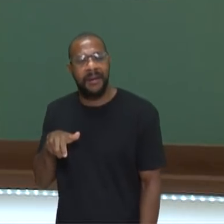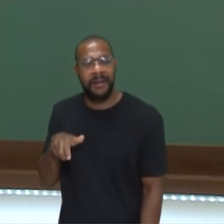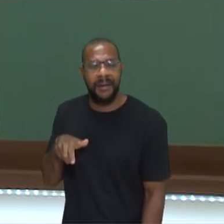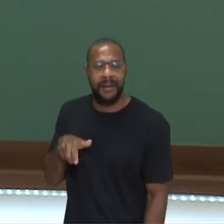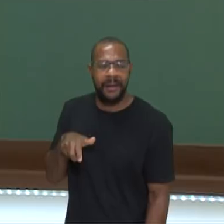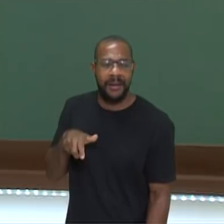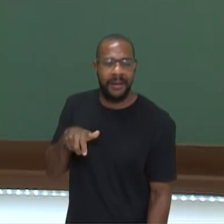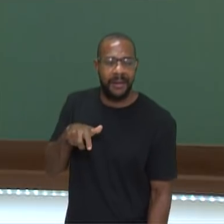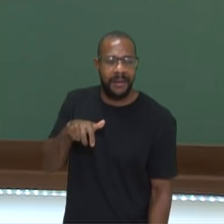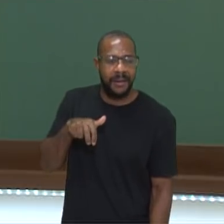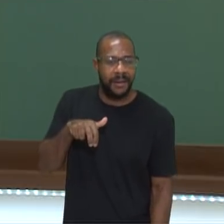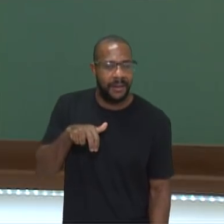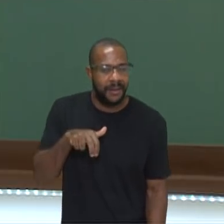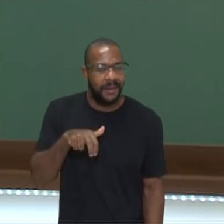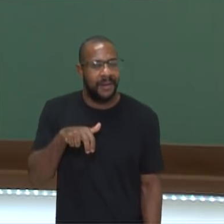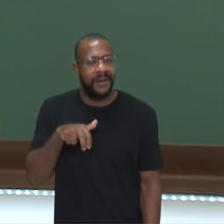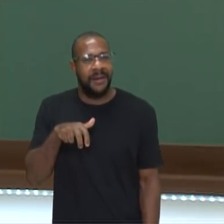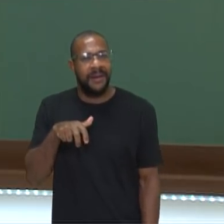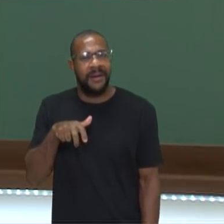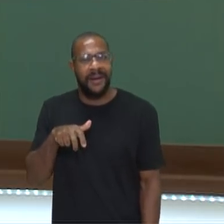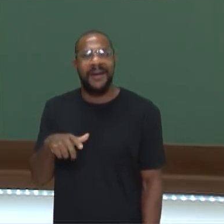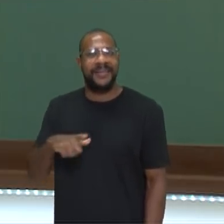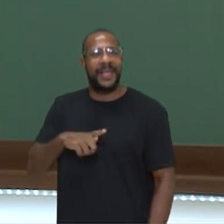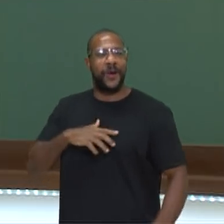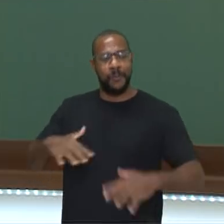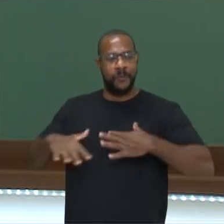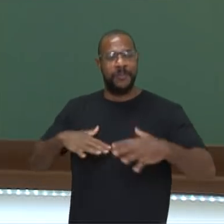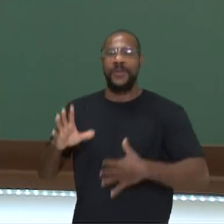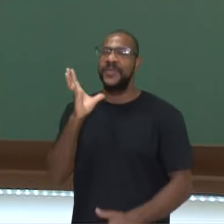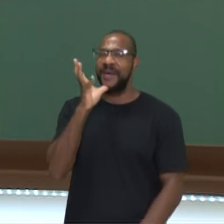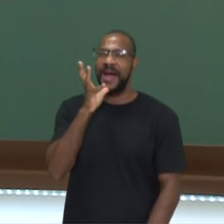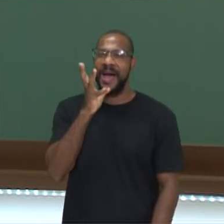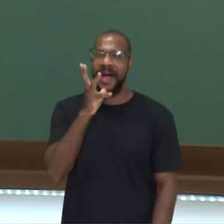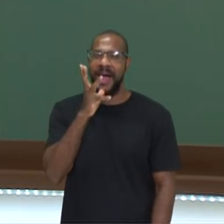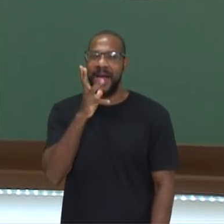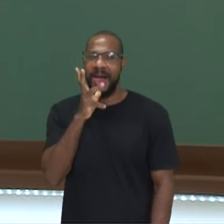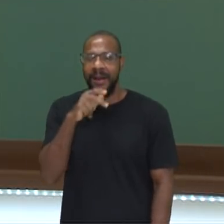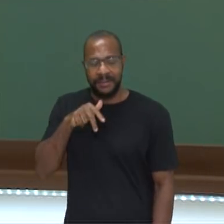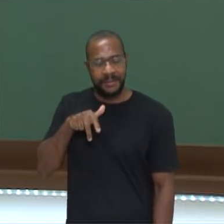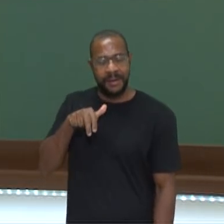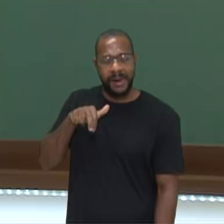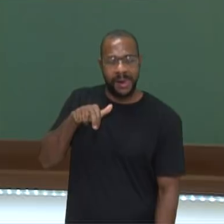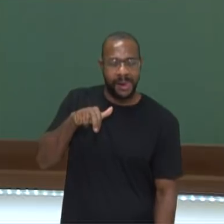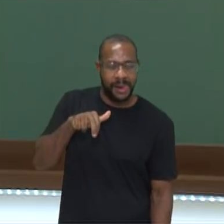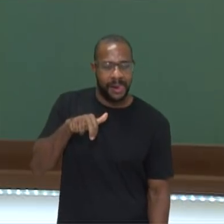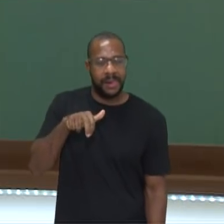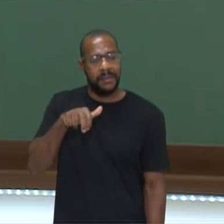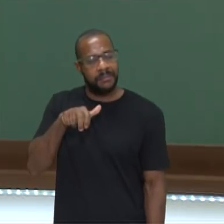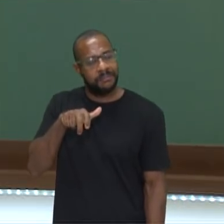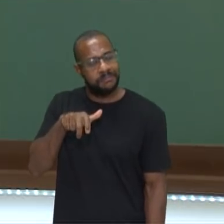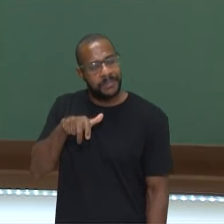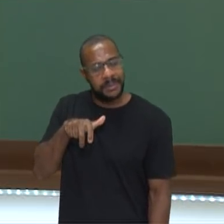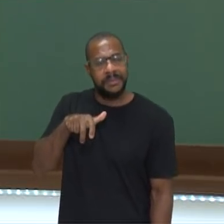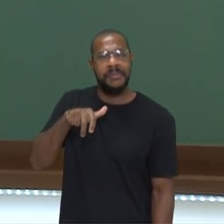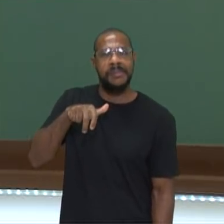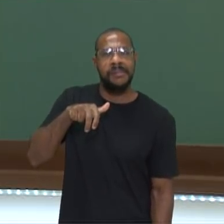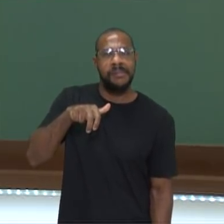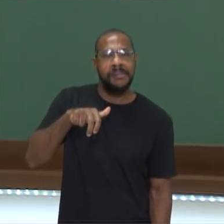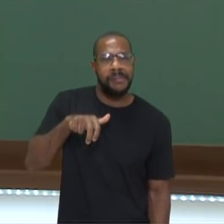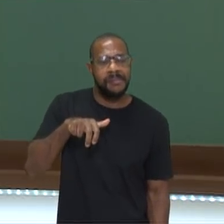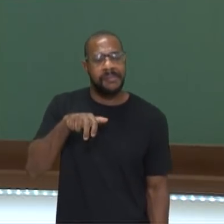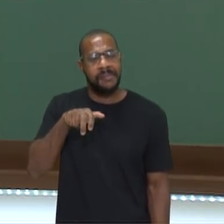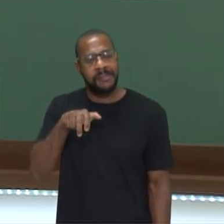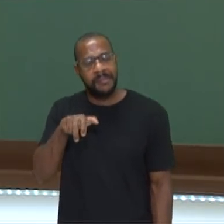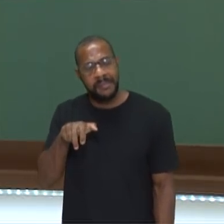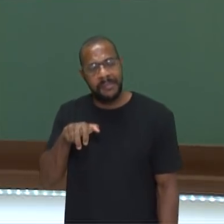movimentar, ela faz um movimento bem lentamente, né, sem muita pressa. Então, o compasso